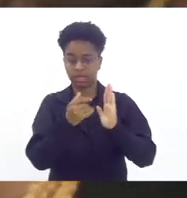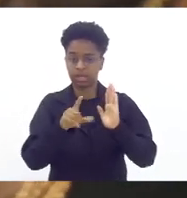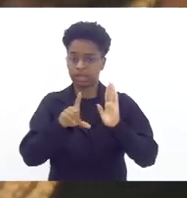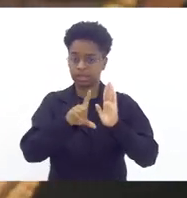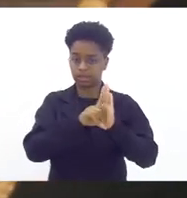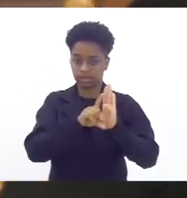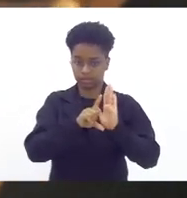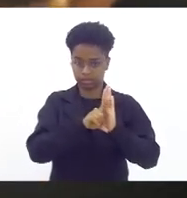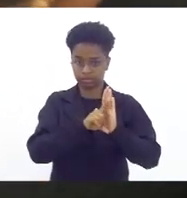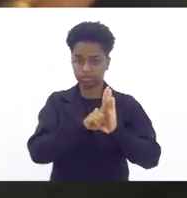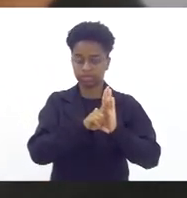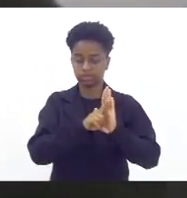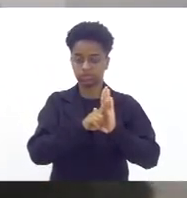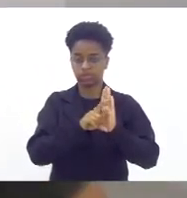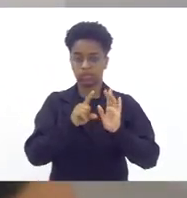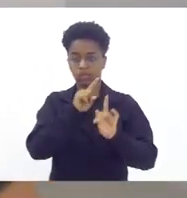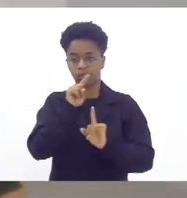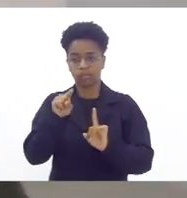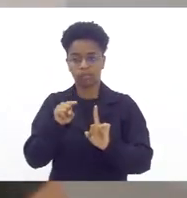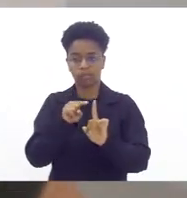que tem por objetivo